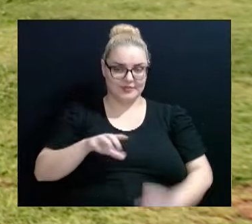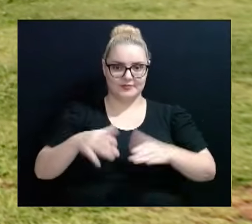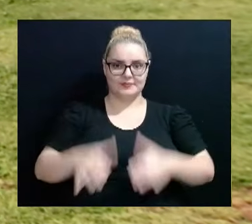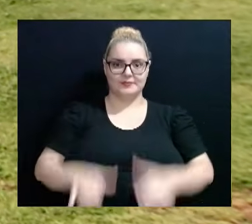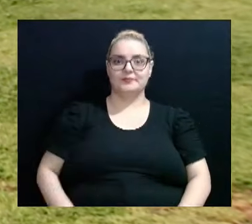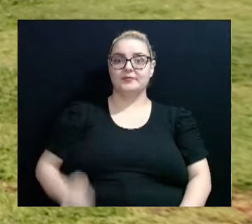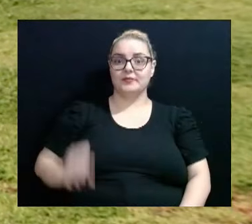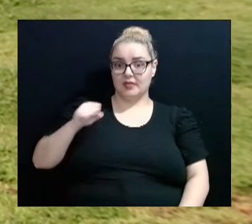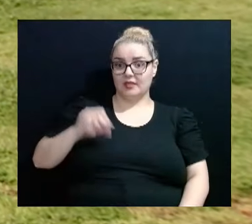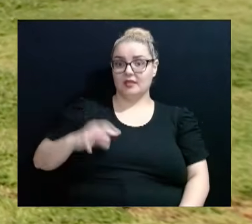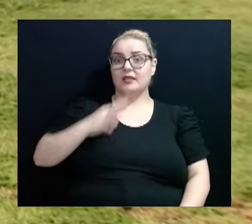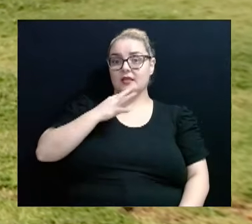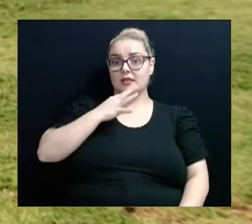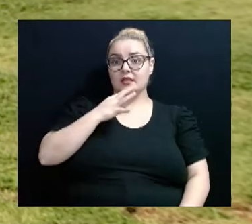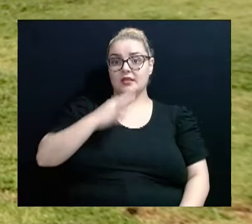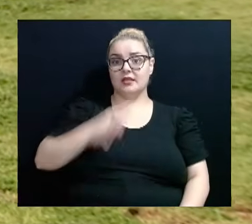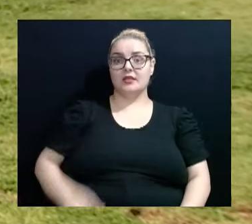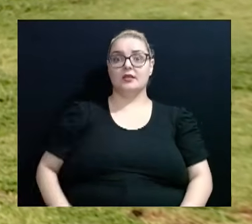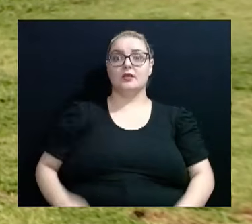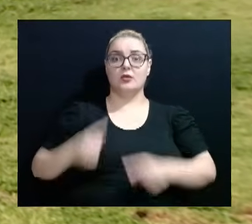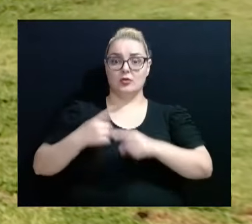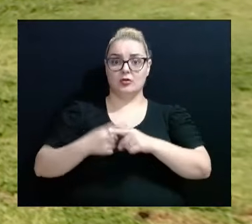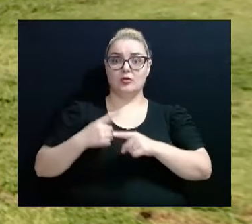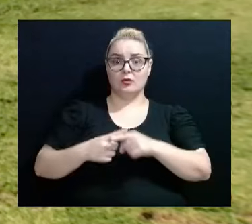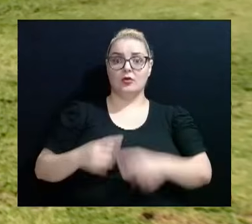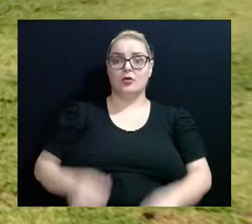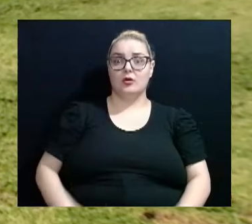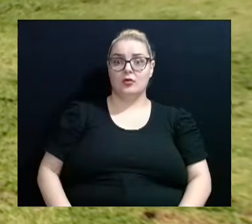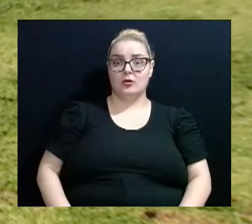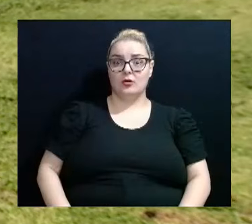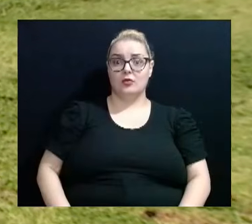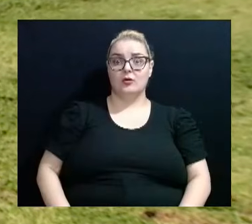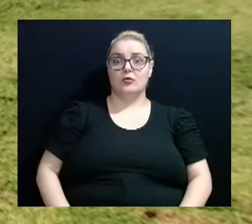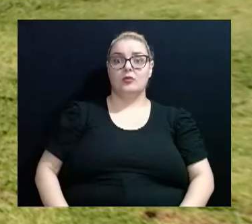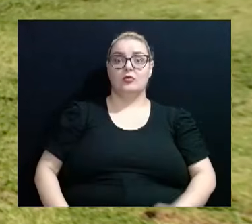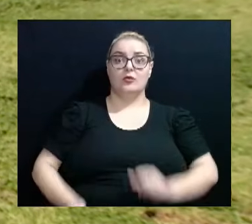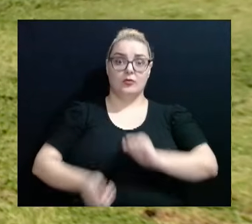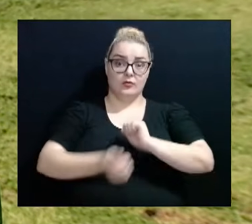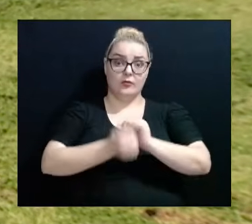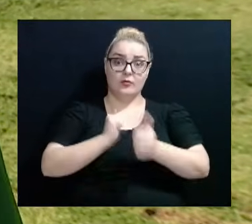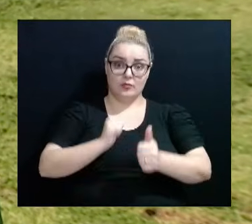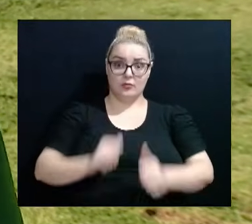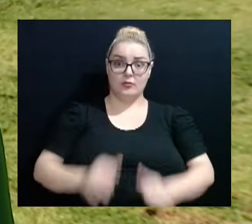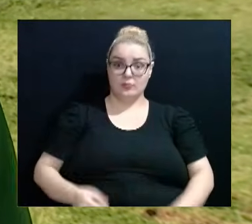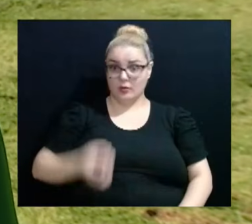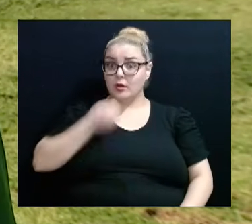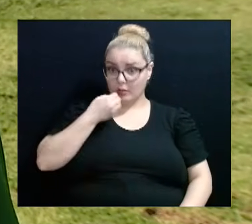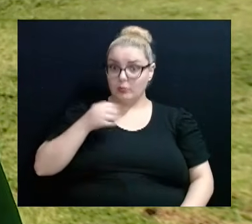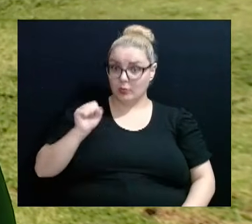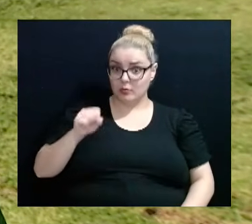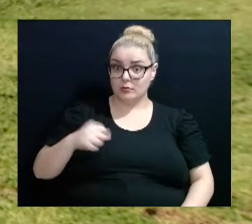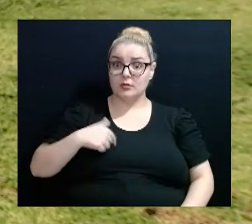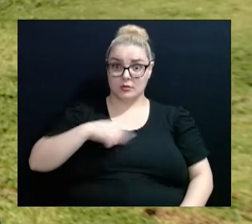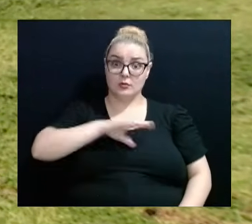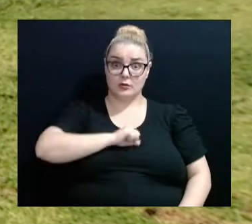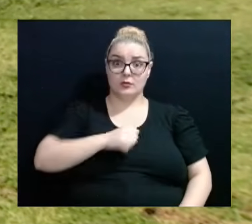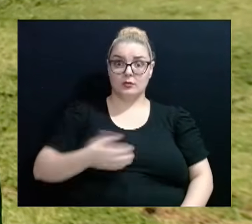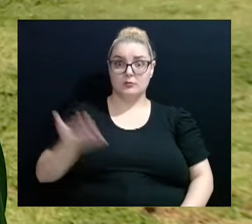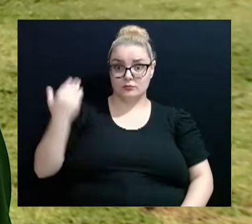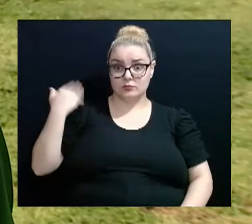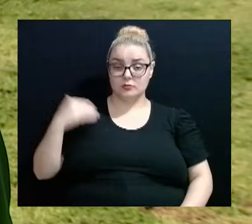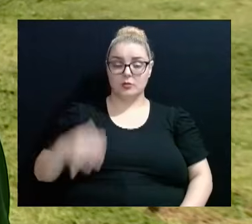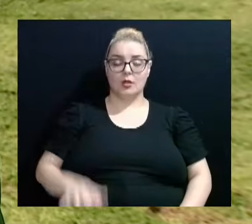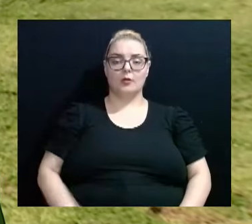essa paixão? Foi conhecendo a equipe? Sim, foi conhecendo, porque o futebol é muito